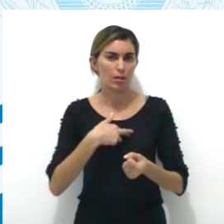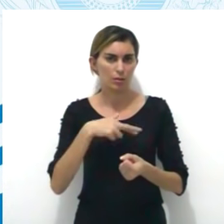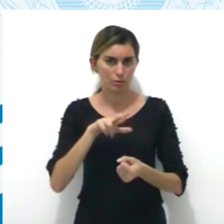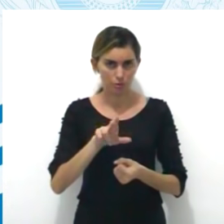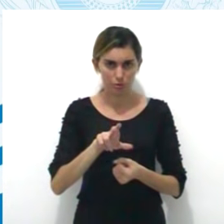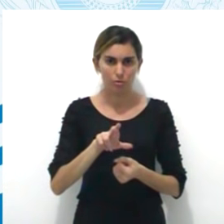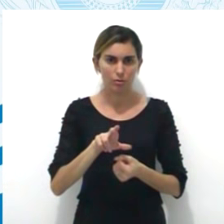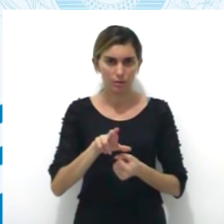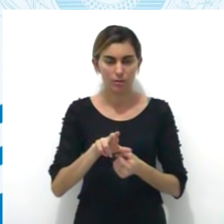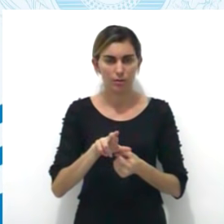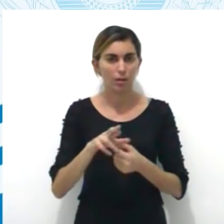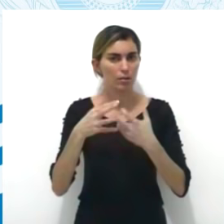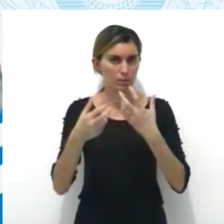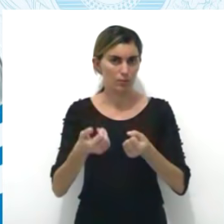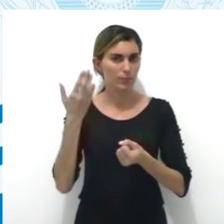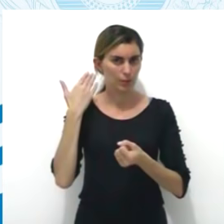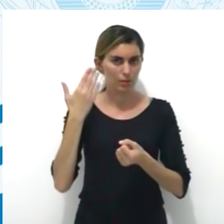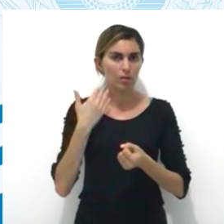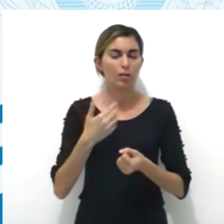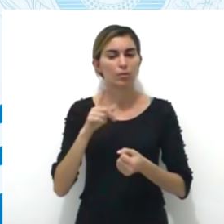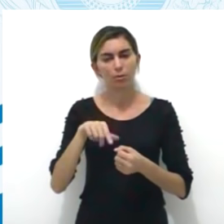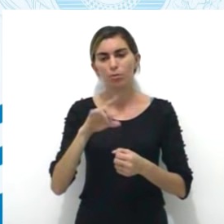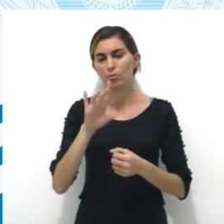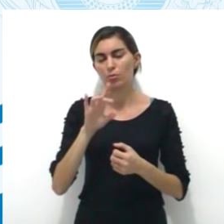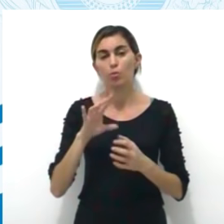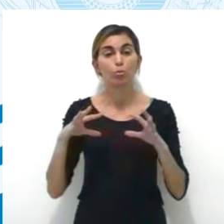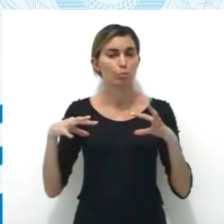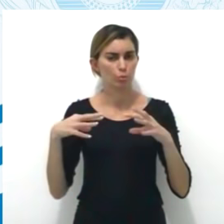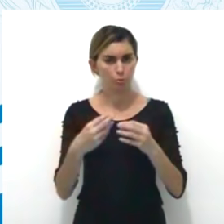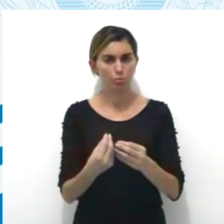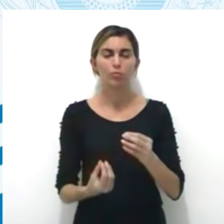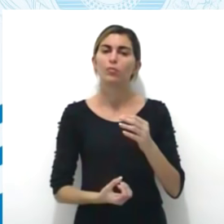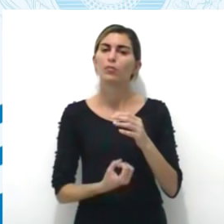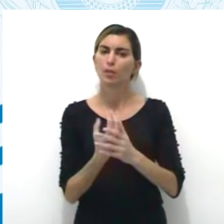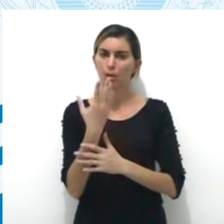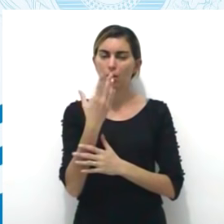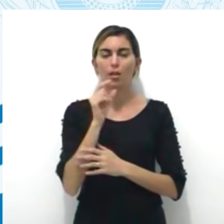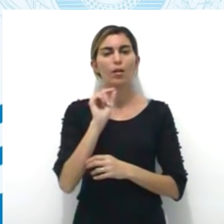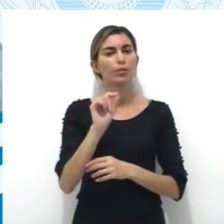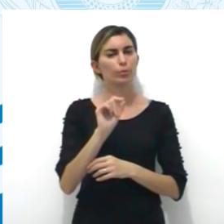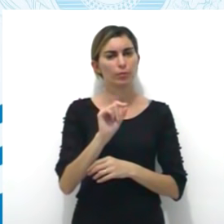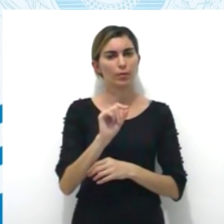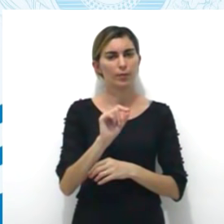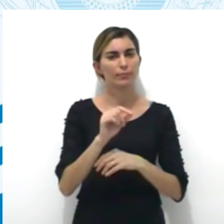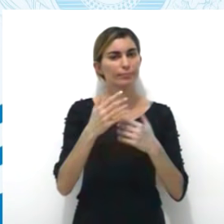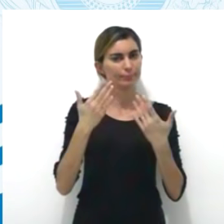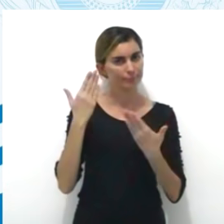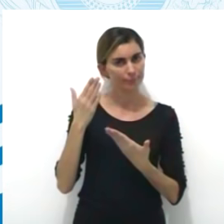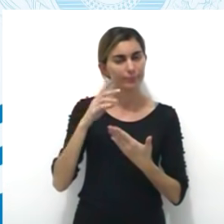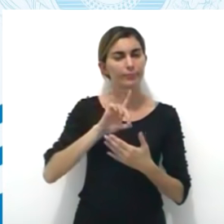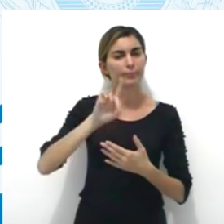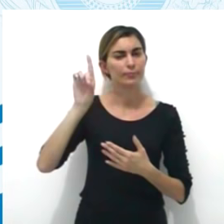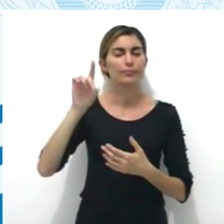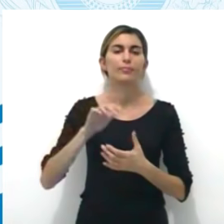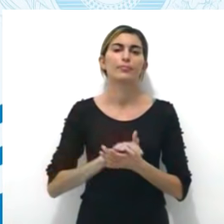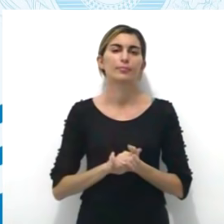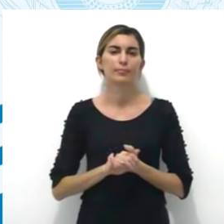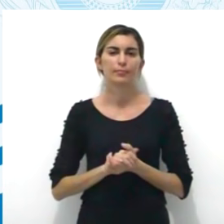era religiosa. Ou seja, tudo foi criado por quem? Por